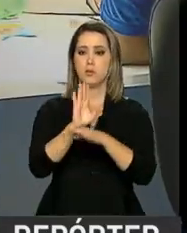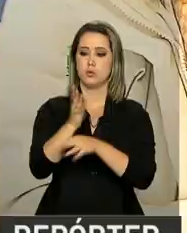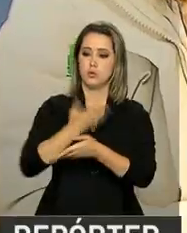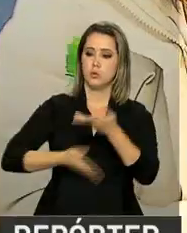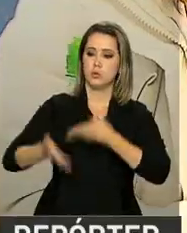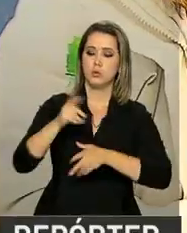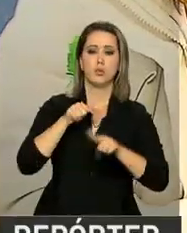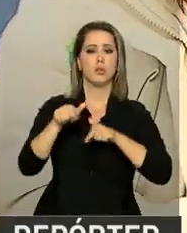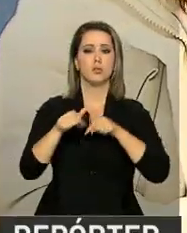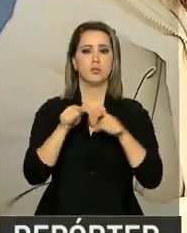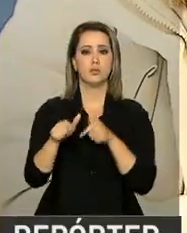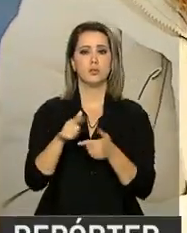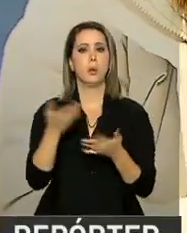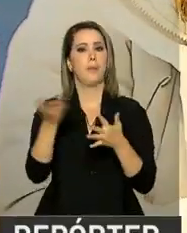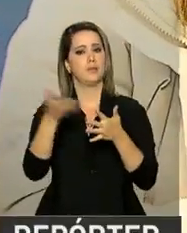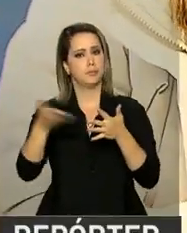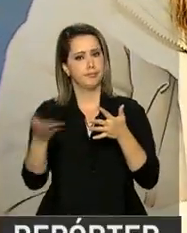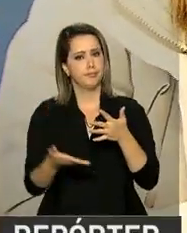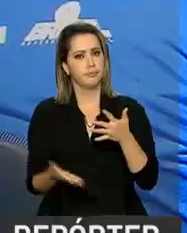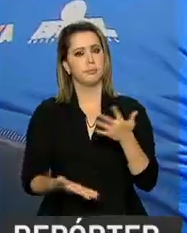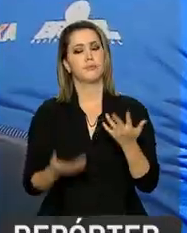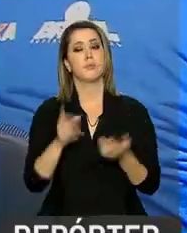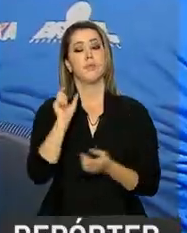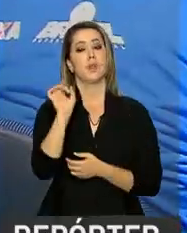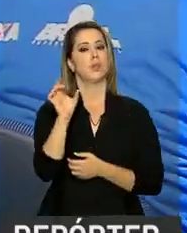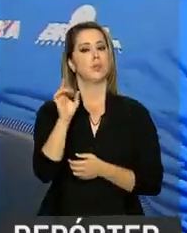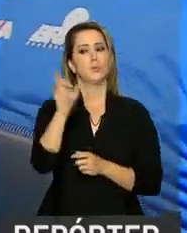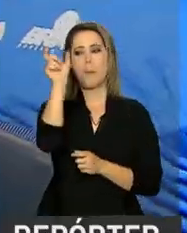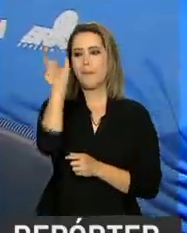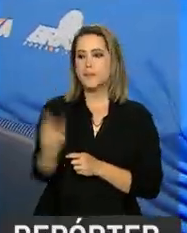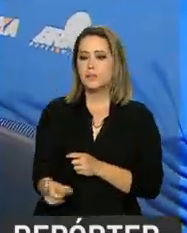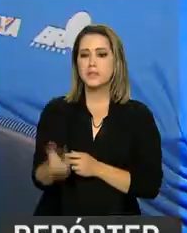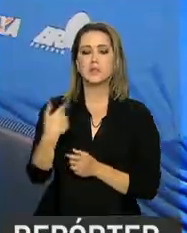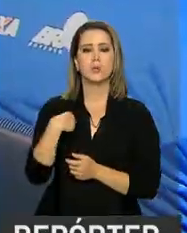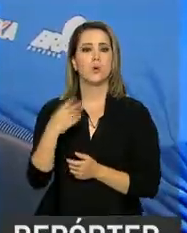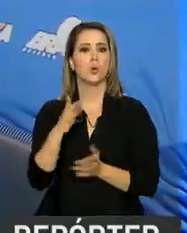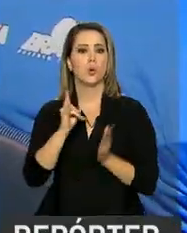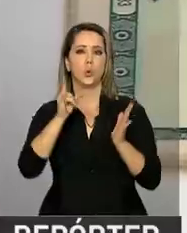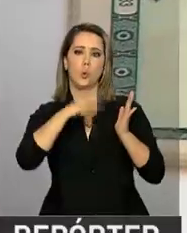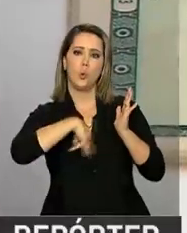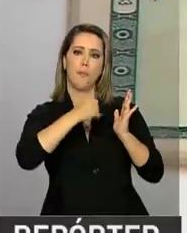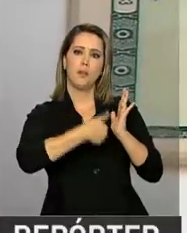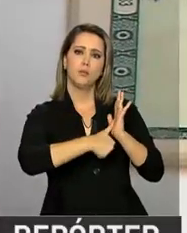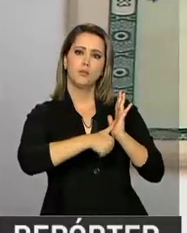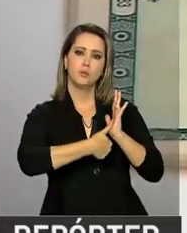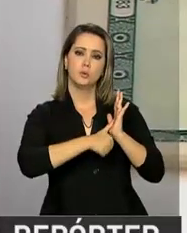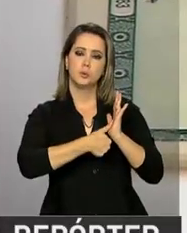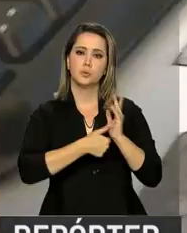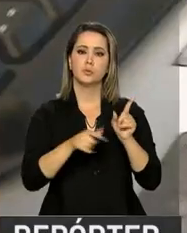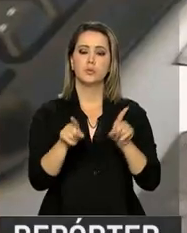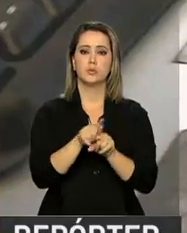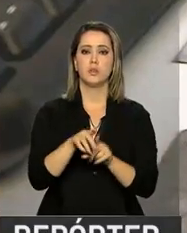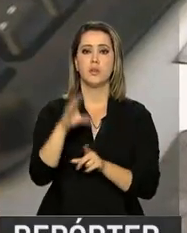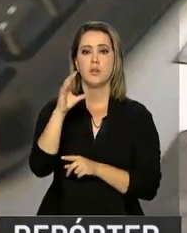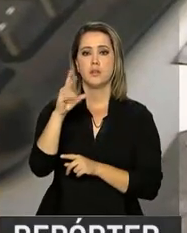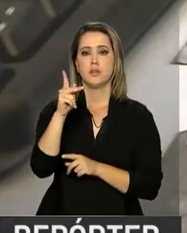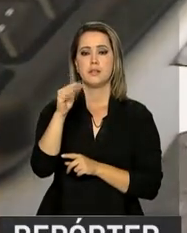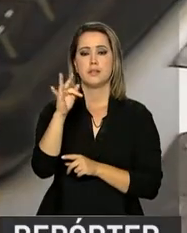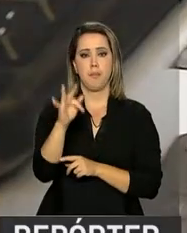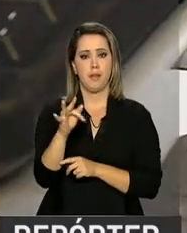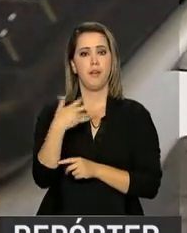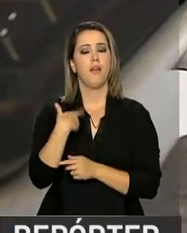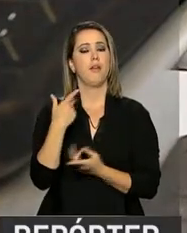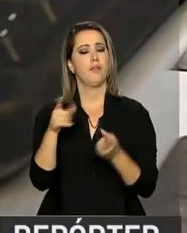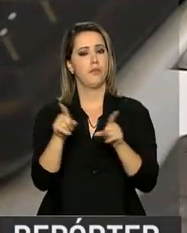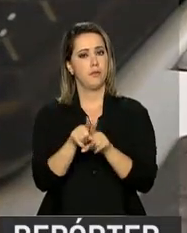operações de crédito da casa própria. Basta que o interessado leve documento de identidade, CPF e